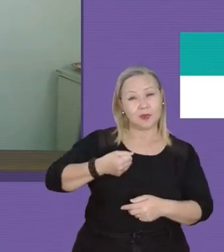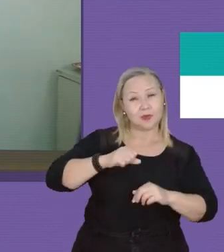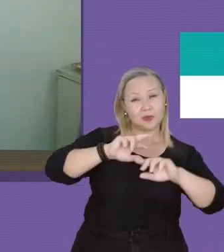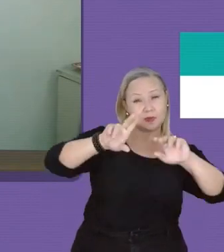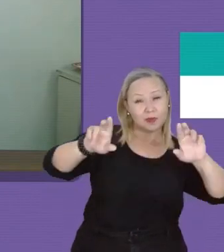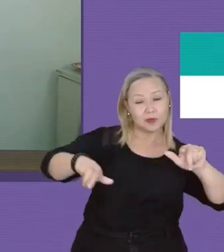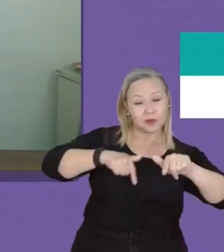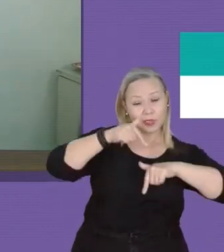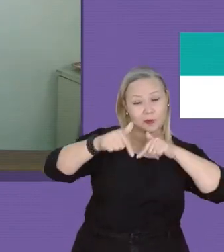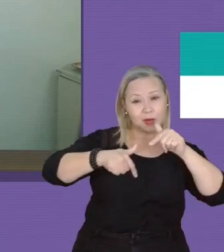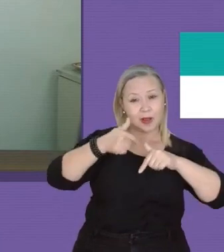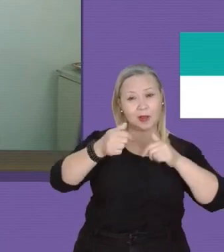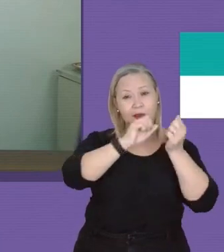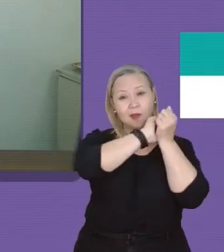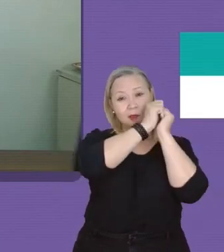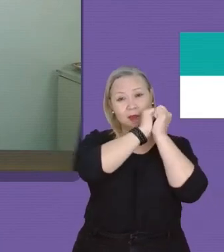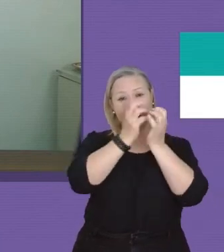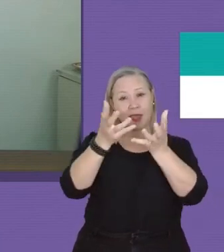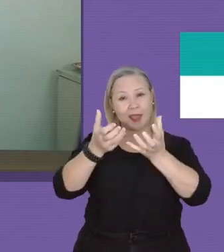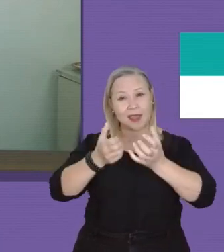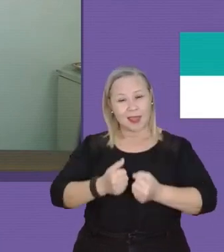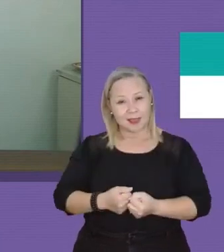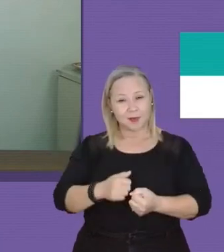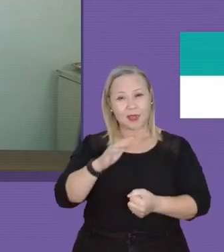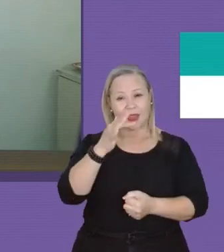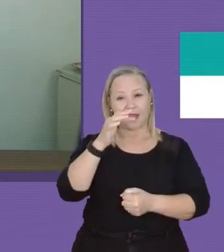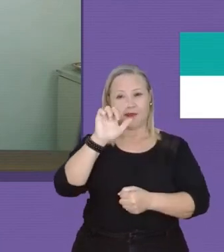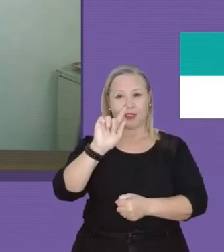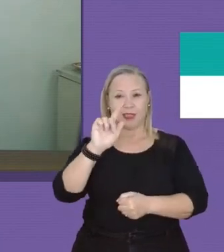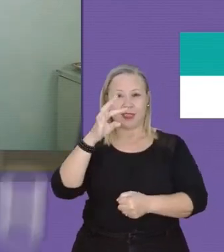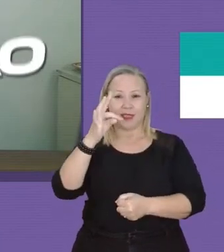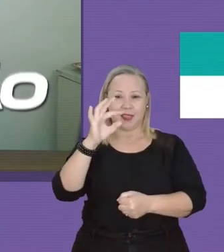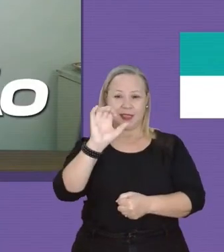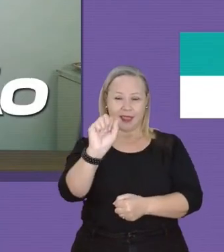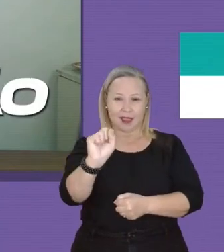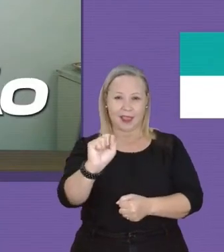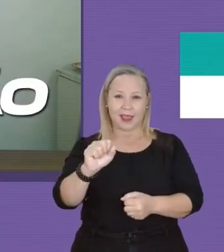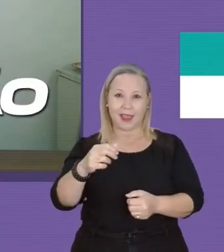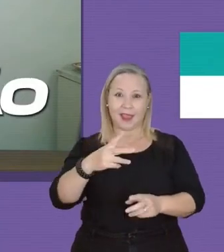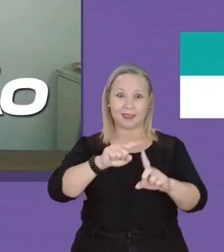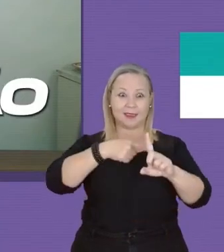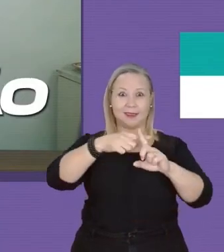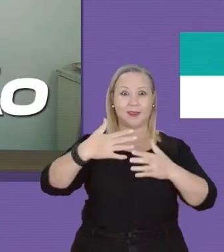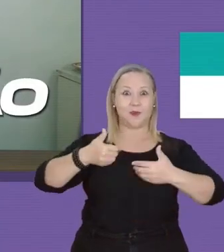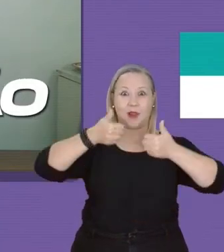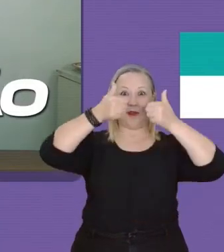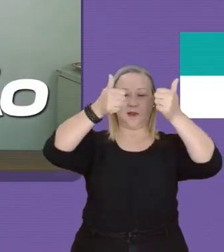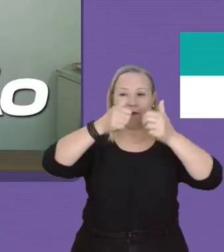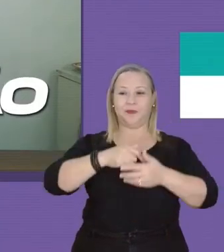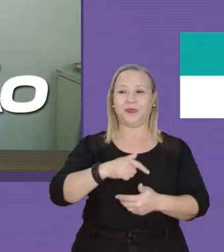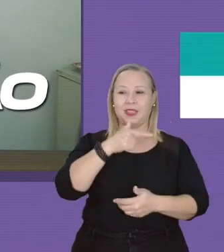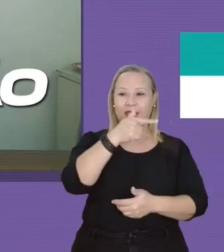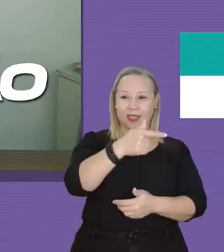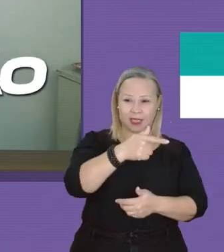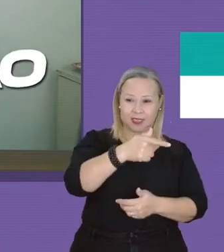domésticas recebendo fundo de garantia subiu de 71 mil em 2001